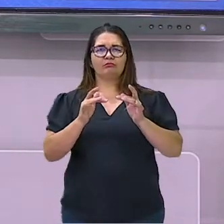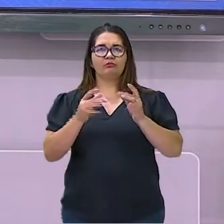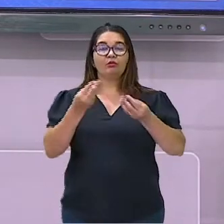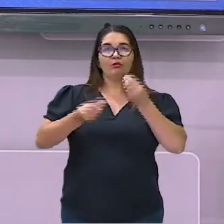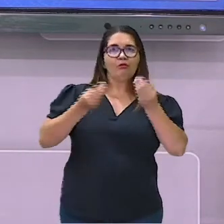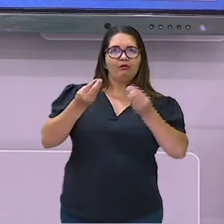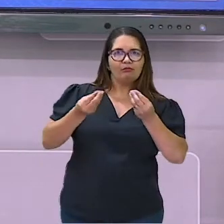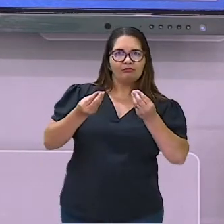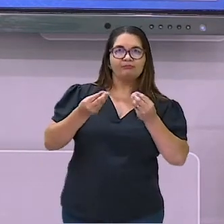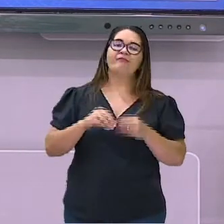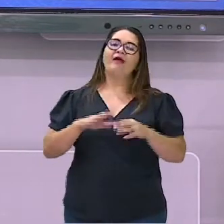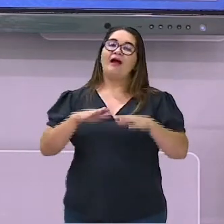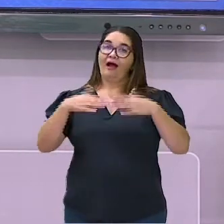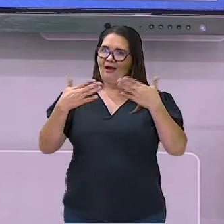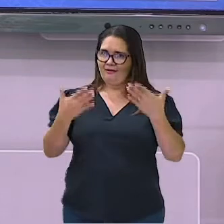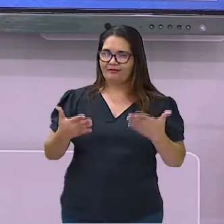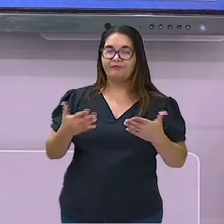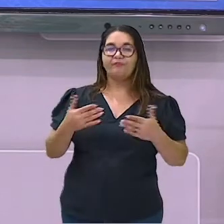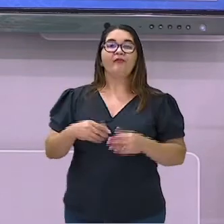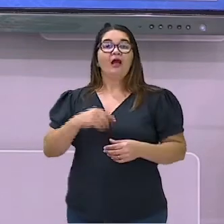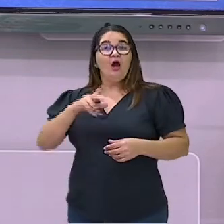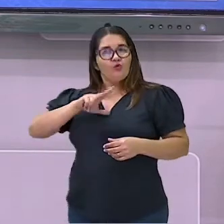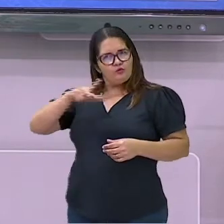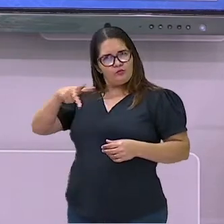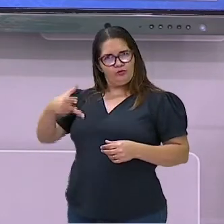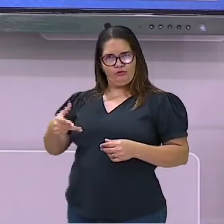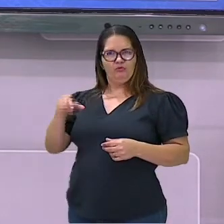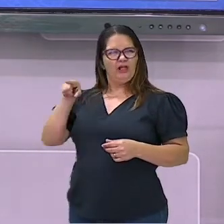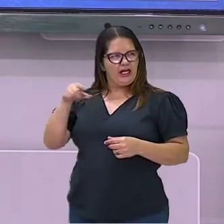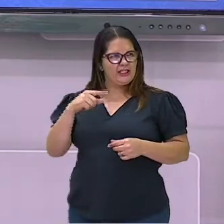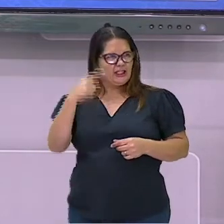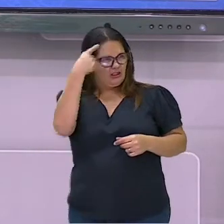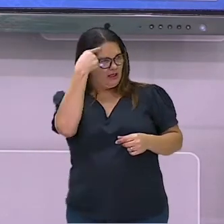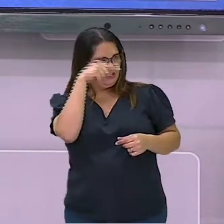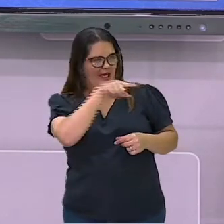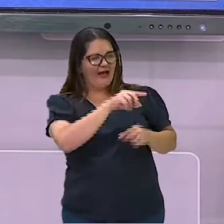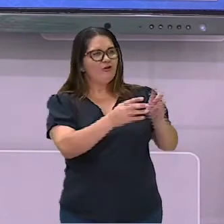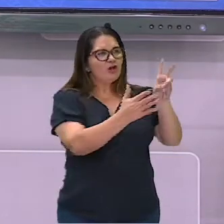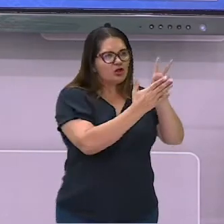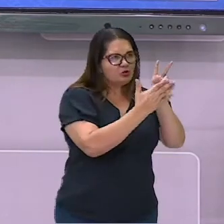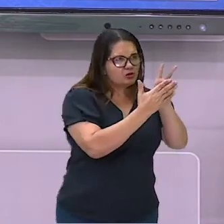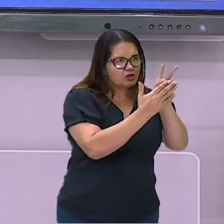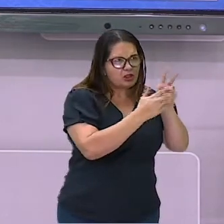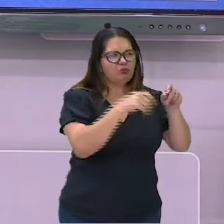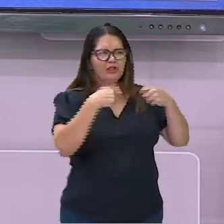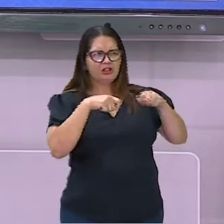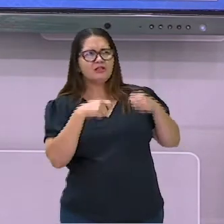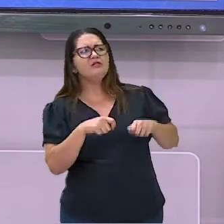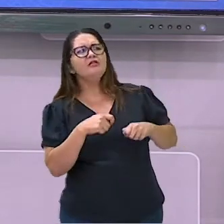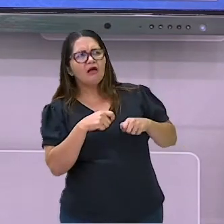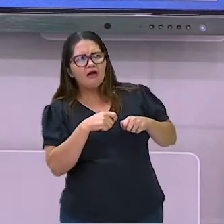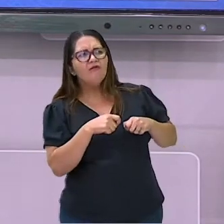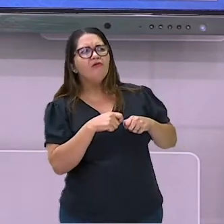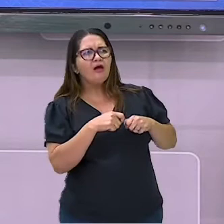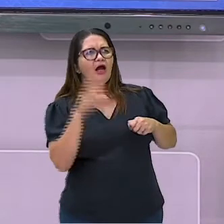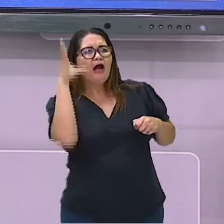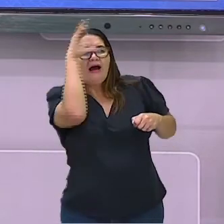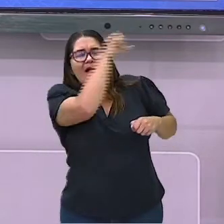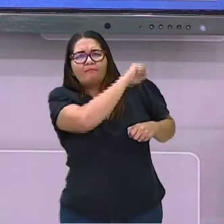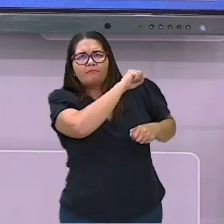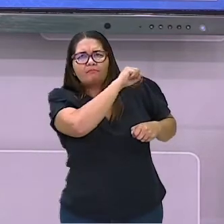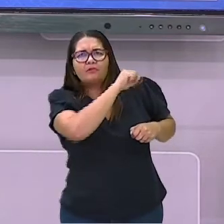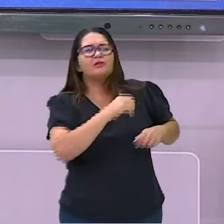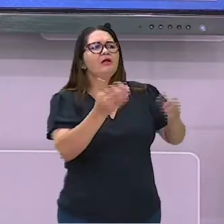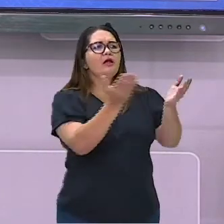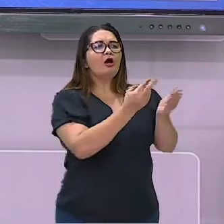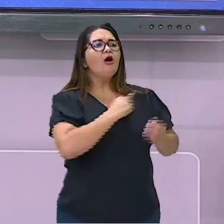era uma nação totalmente católica, tanto a Espanha quanto Portugal,